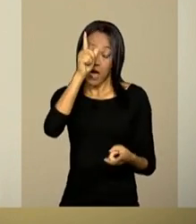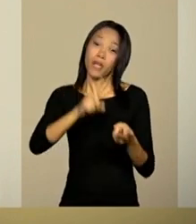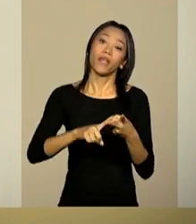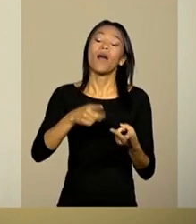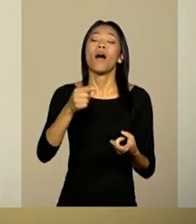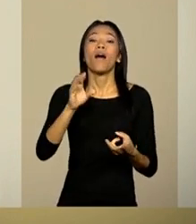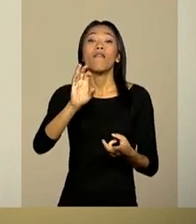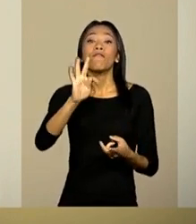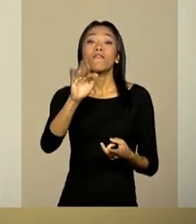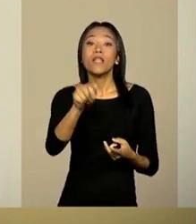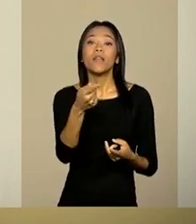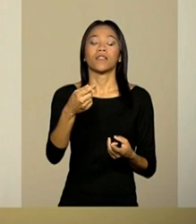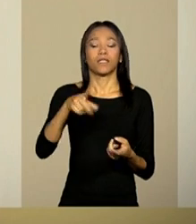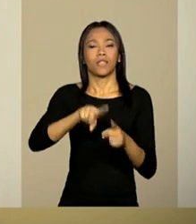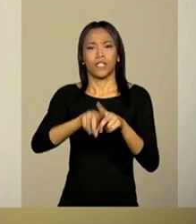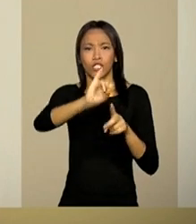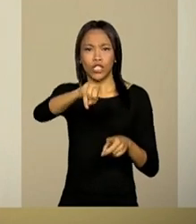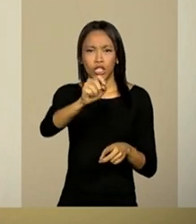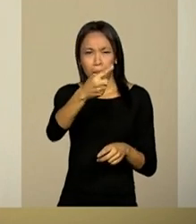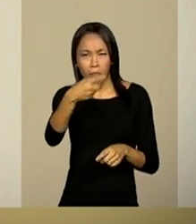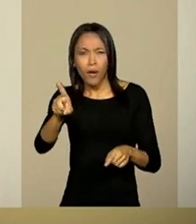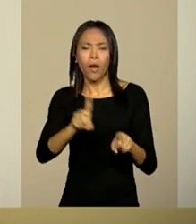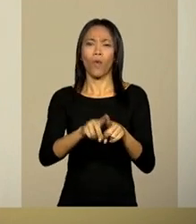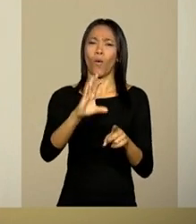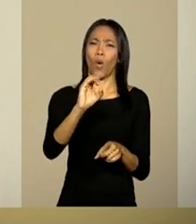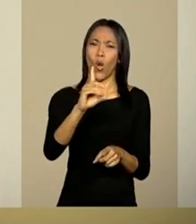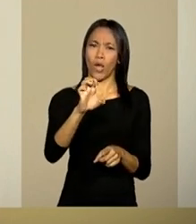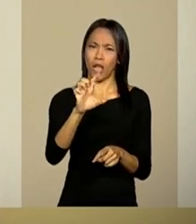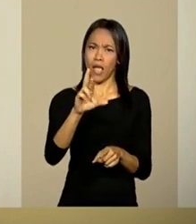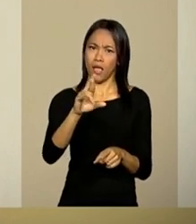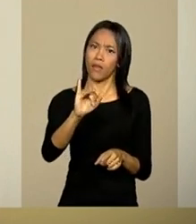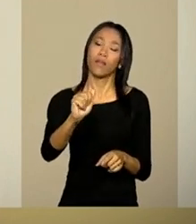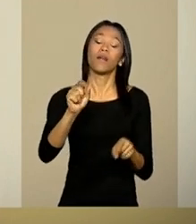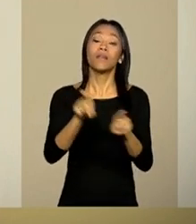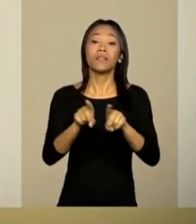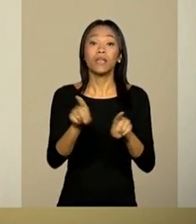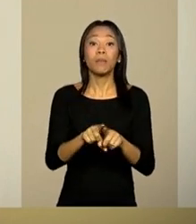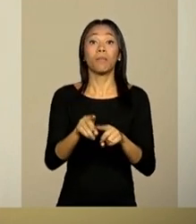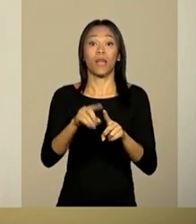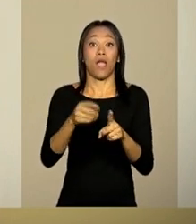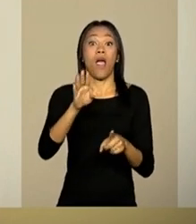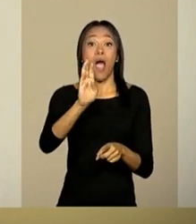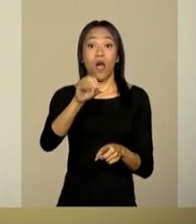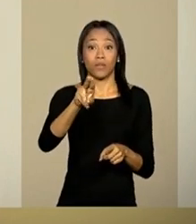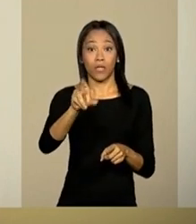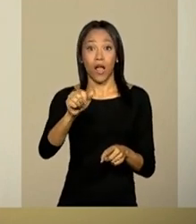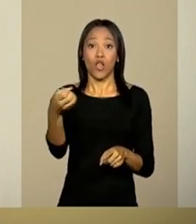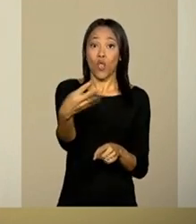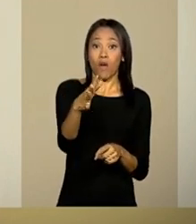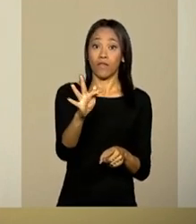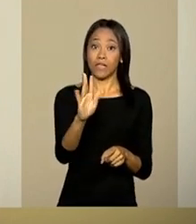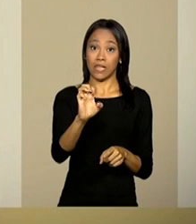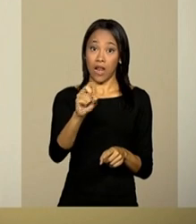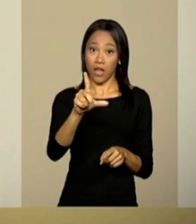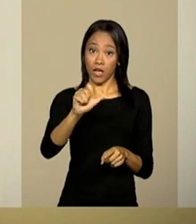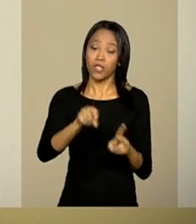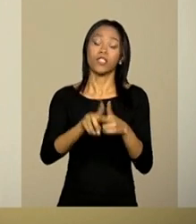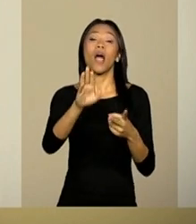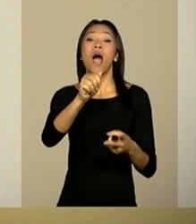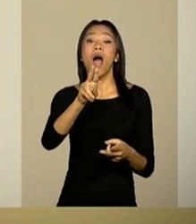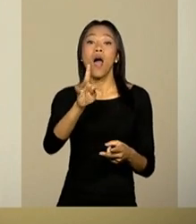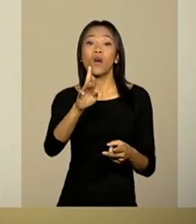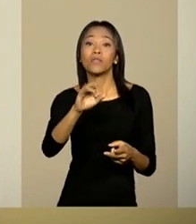Japão China Coreia do Sul Canadá Reino Unido Austrália Nova Zelândia Áustria